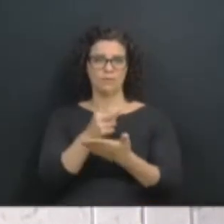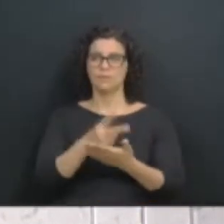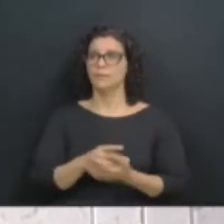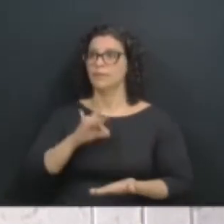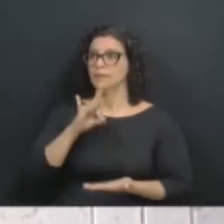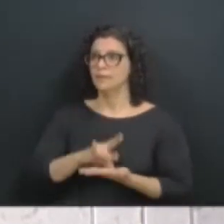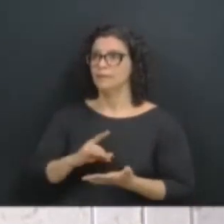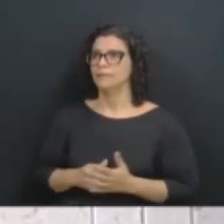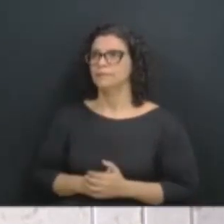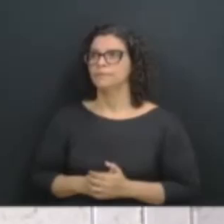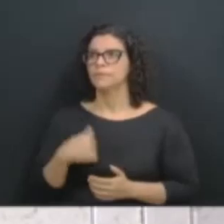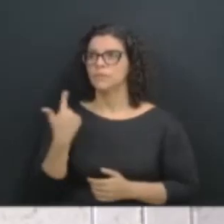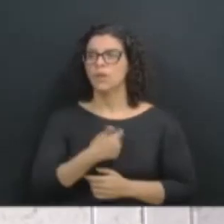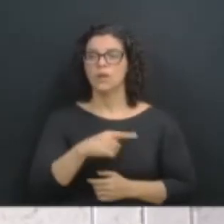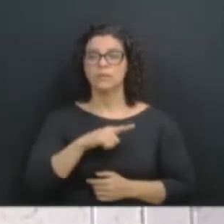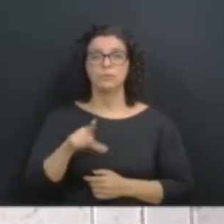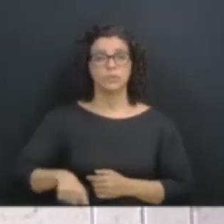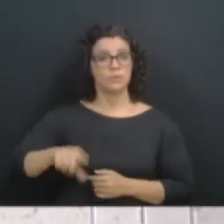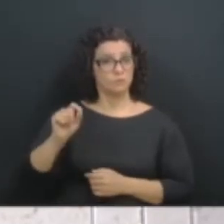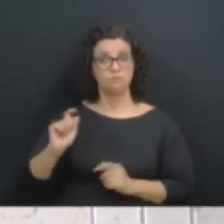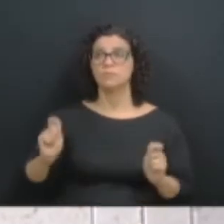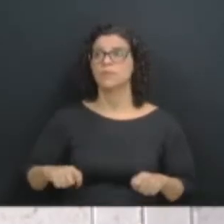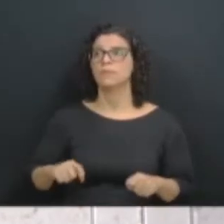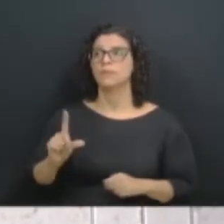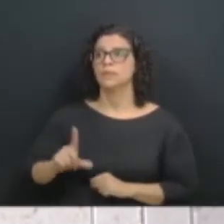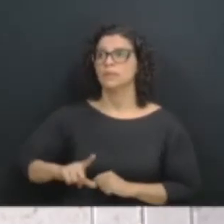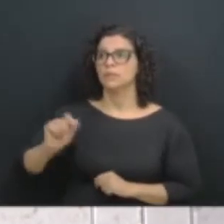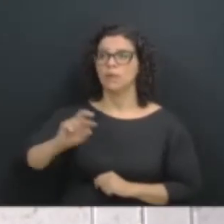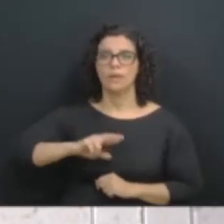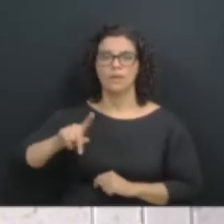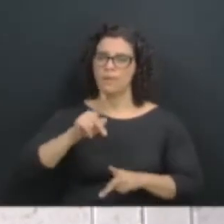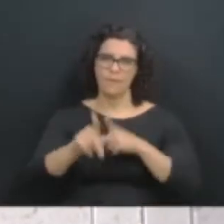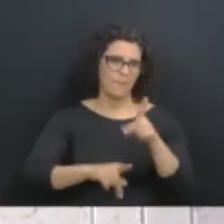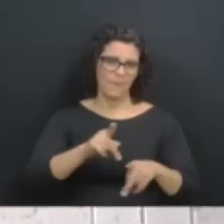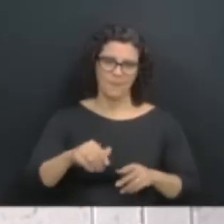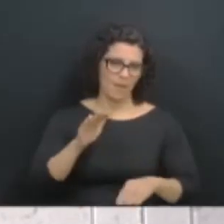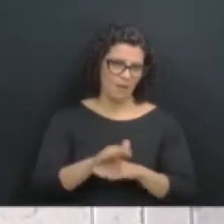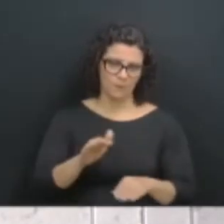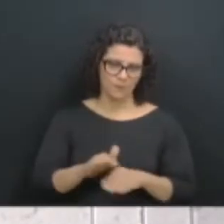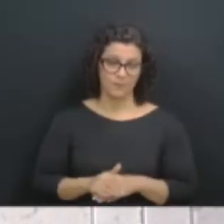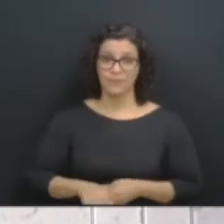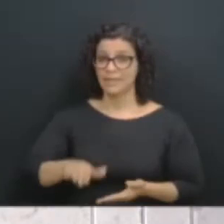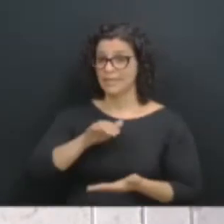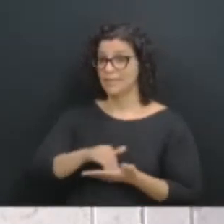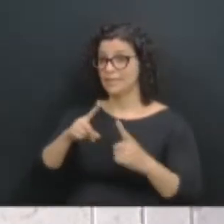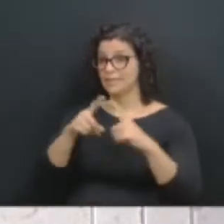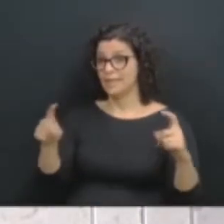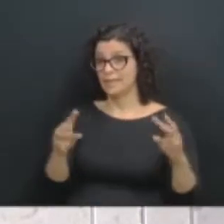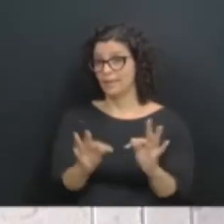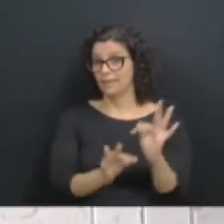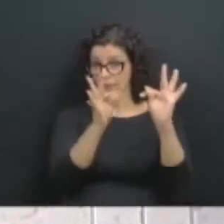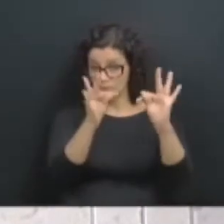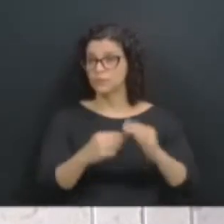Na verdade, a gente tem uma escolha, e a escolha não é o povo. A Secretaria de Ciência e Tecnologia,